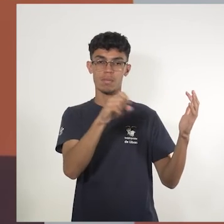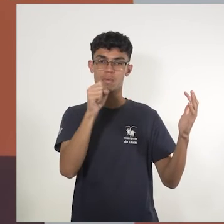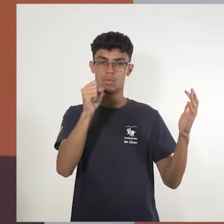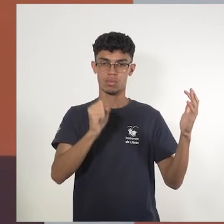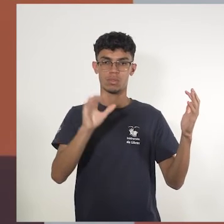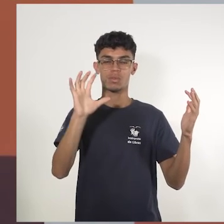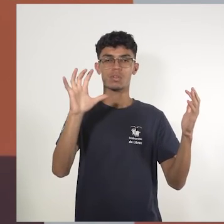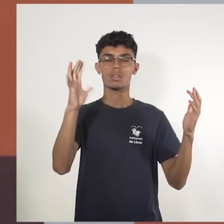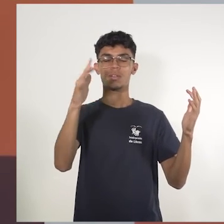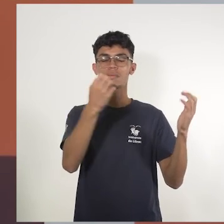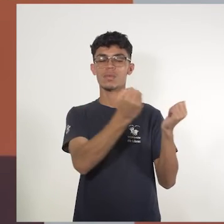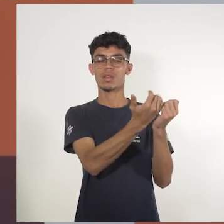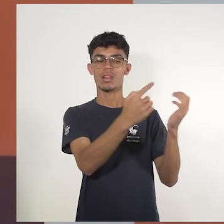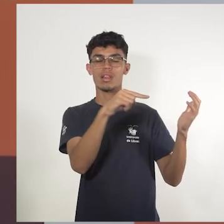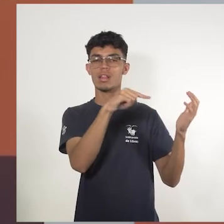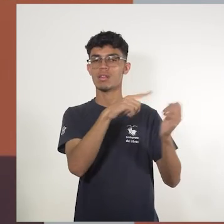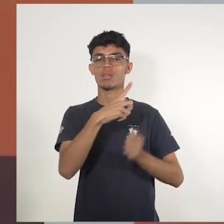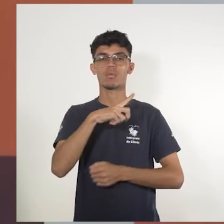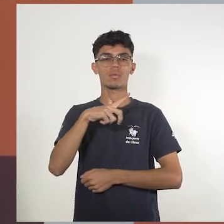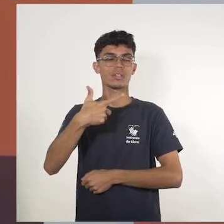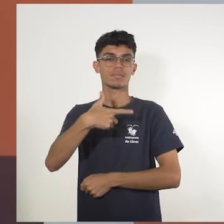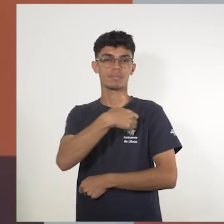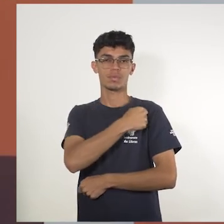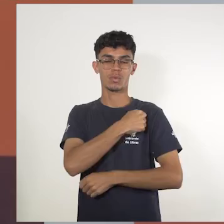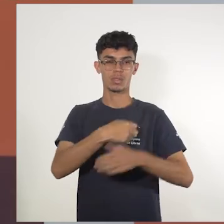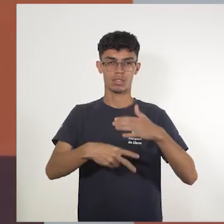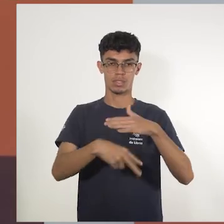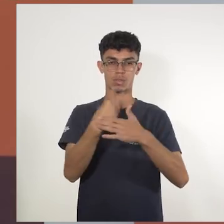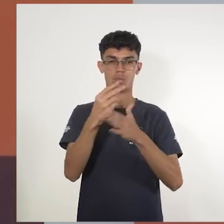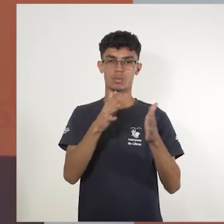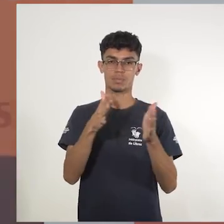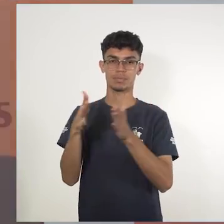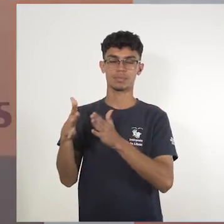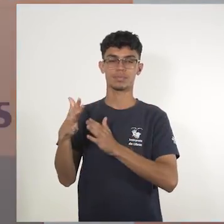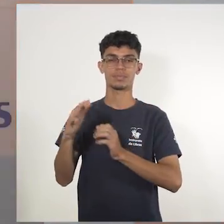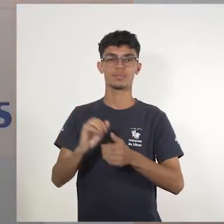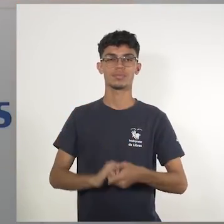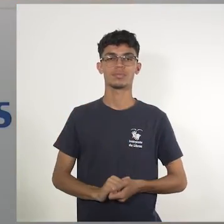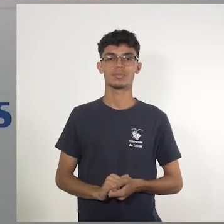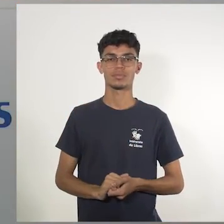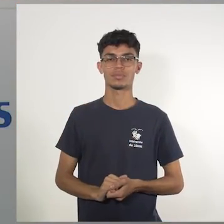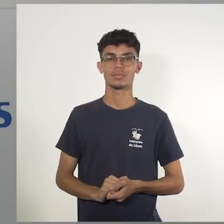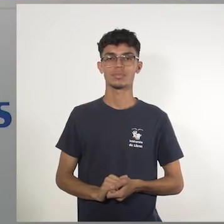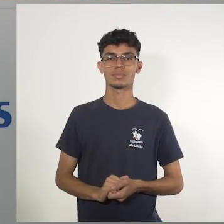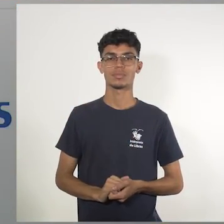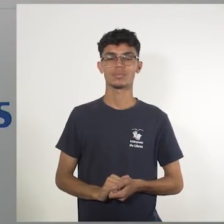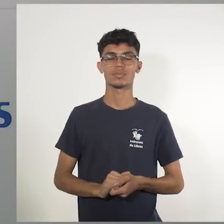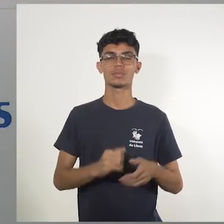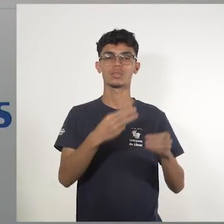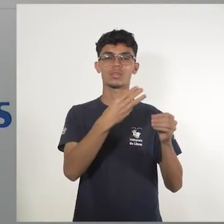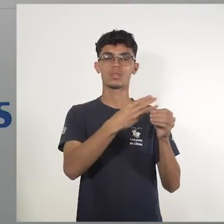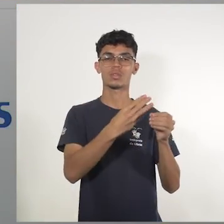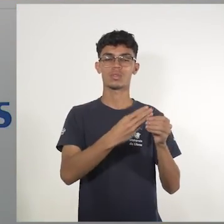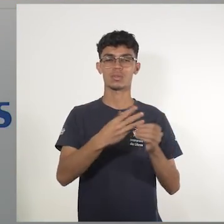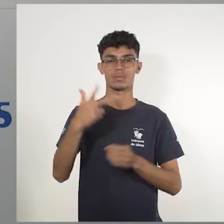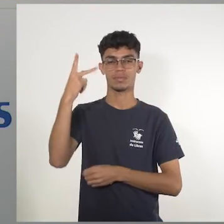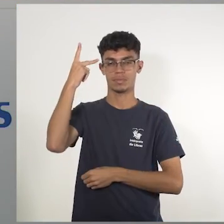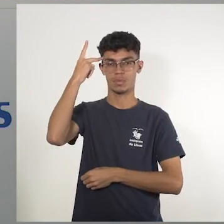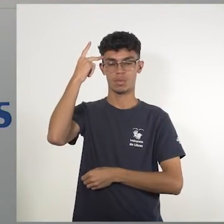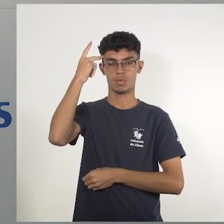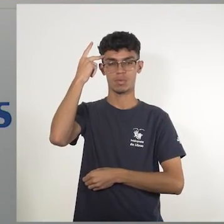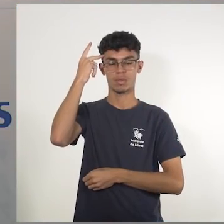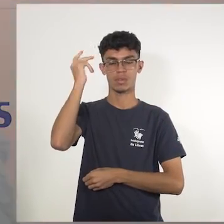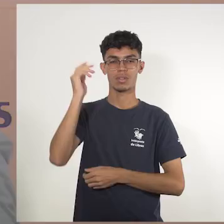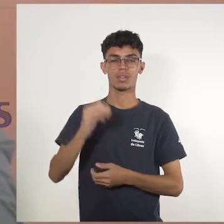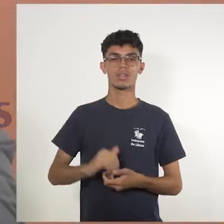acontecer, devem ficar sem a segunda dose da Coronavac? Bom, primeiro, o município de São Paulo, desde o início,